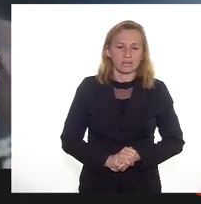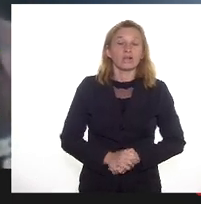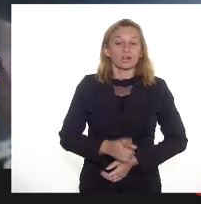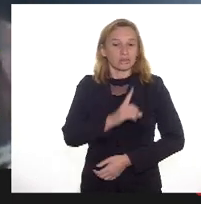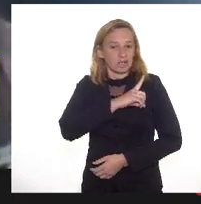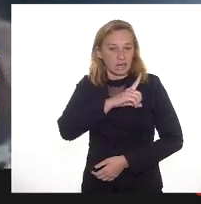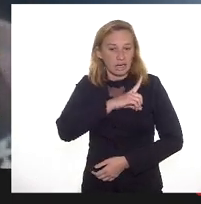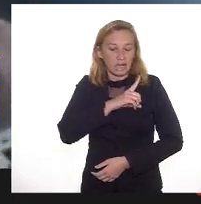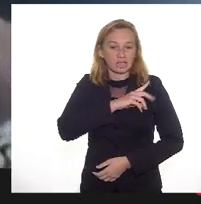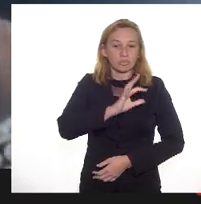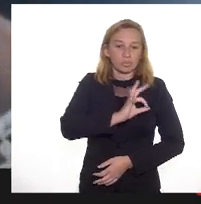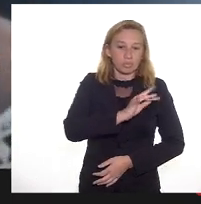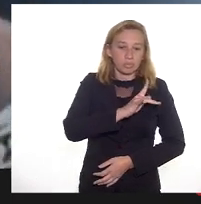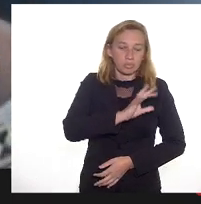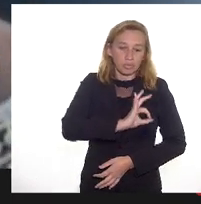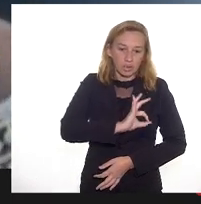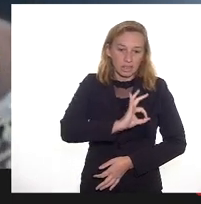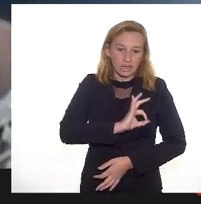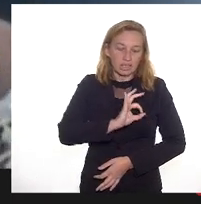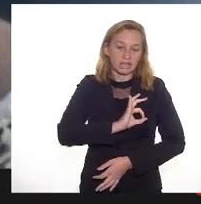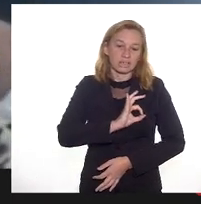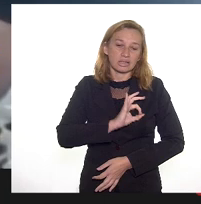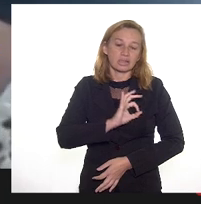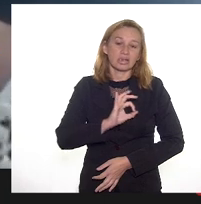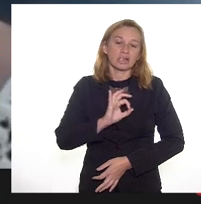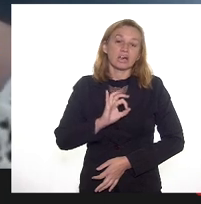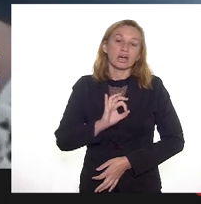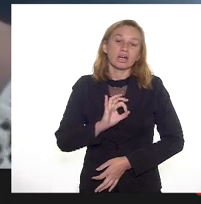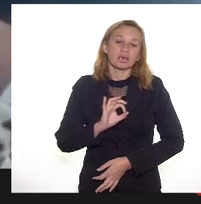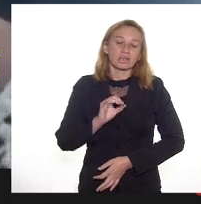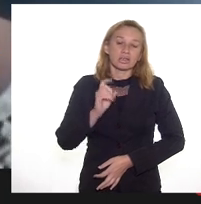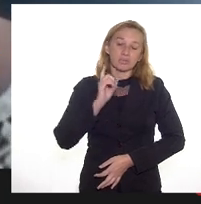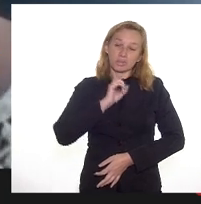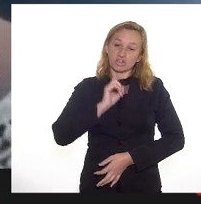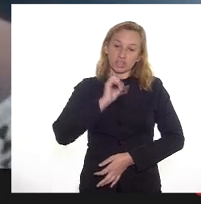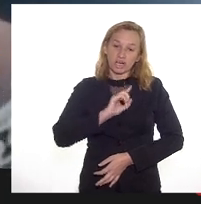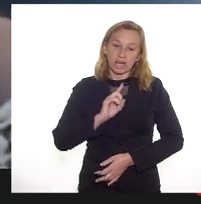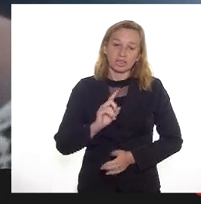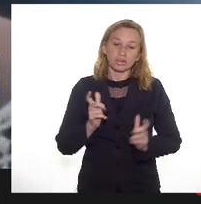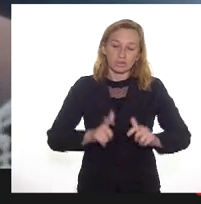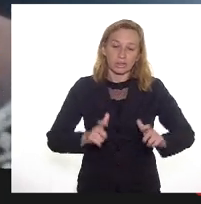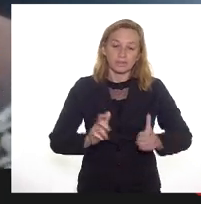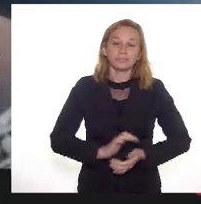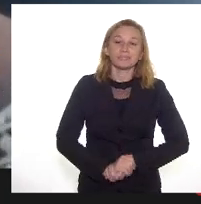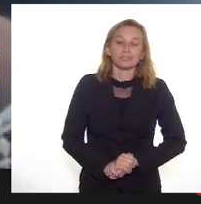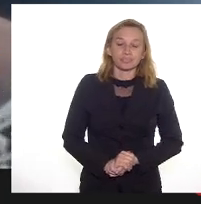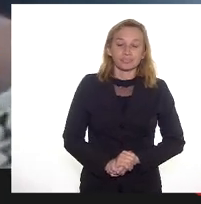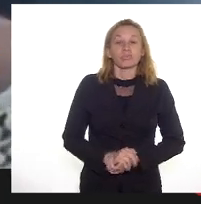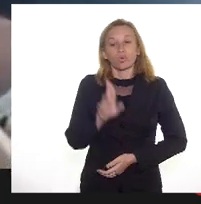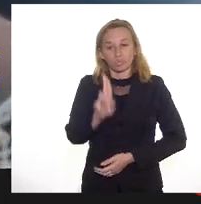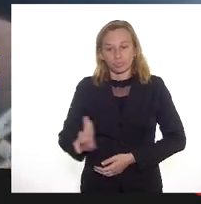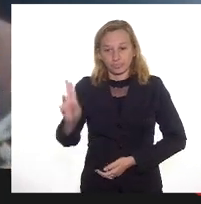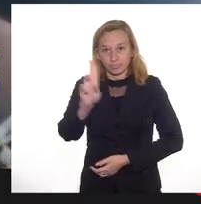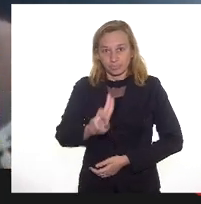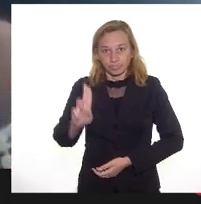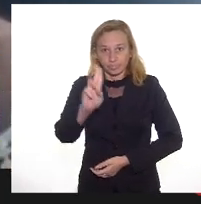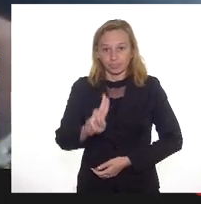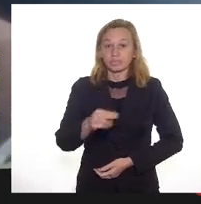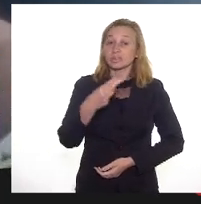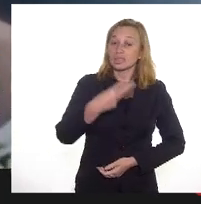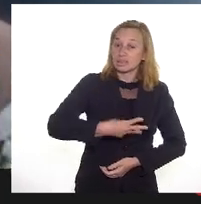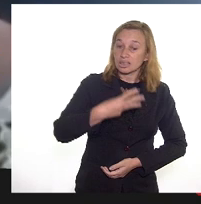Polícia Civil de Minas Gerais, Dr. Vitor Hugo de Gonçalves da Silva, eles têm utilizado uma